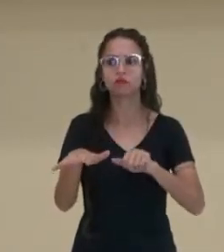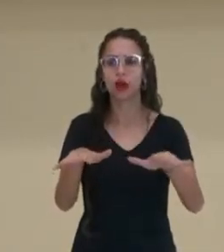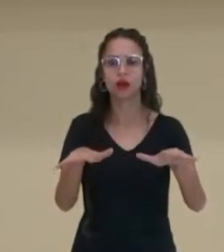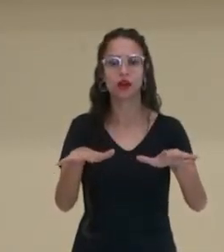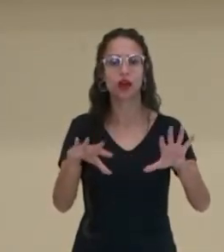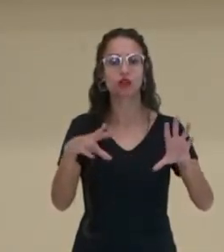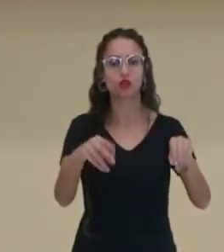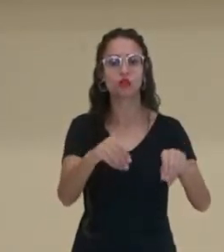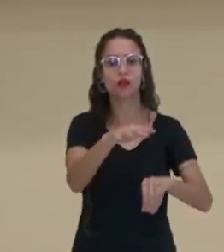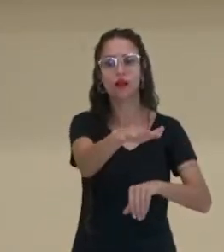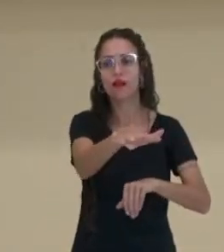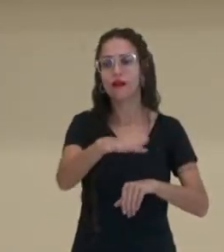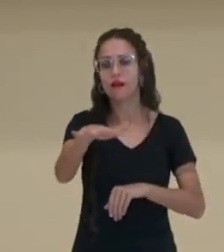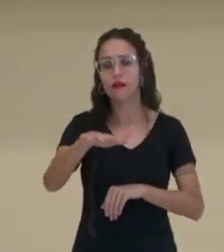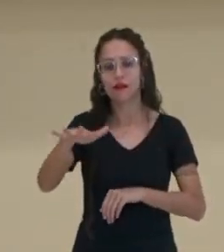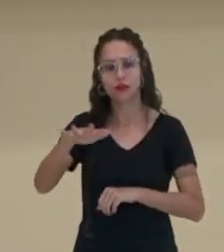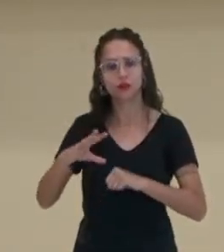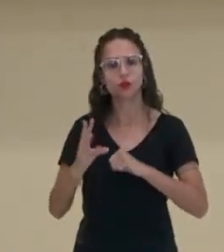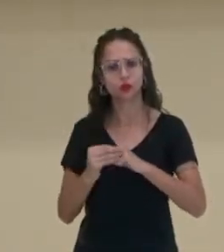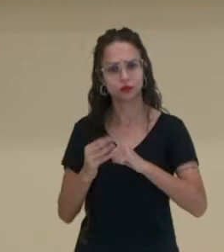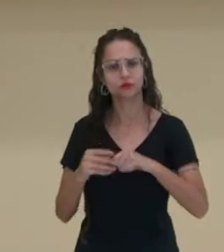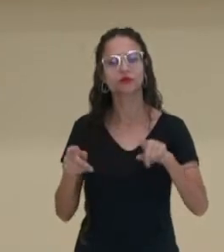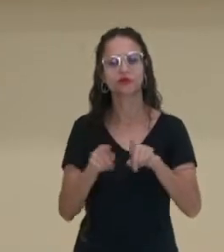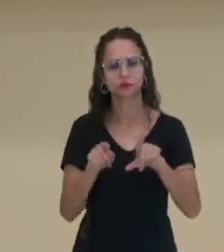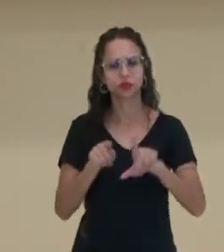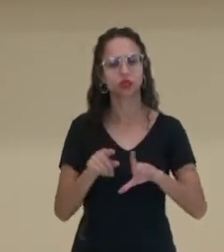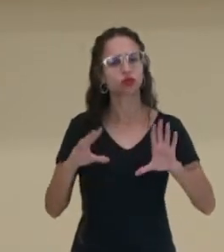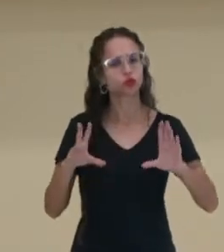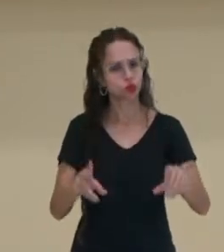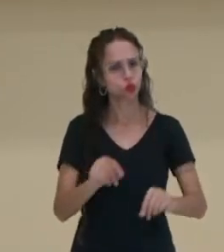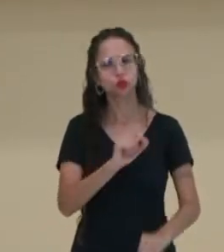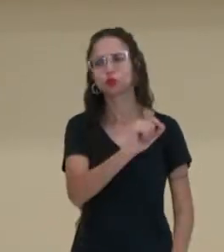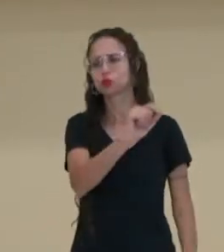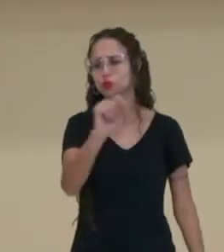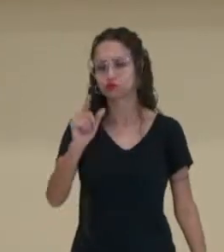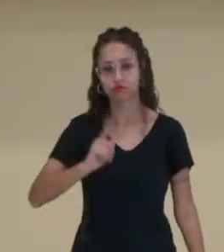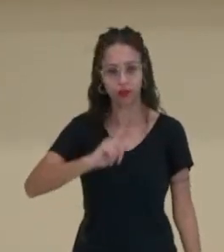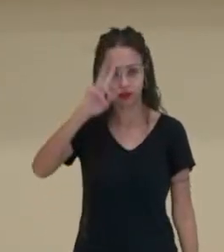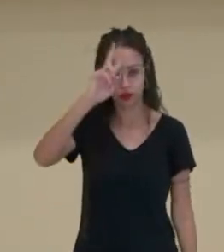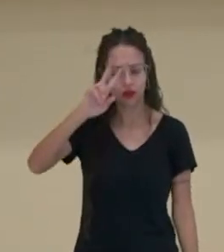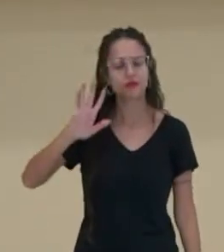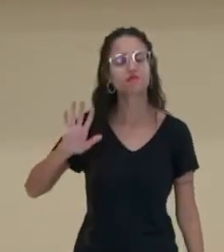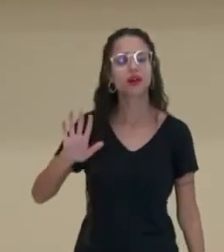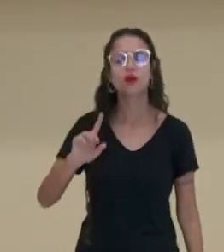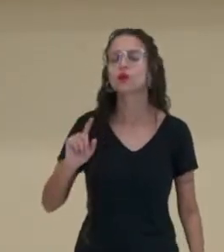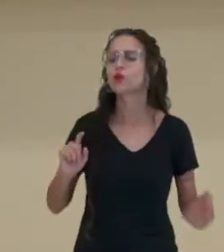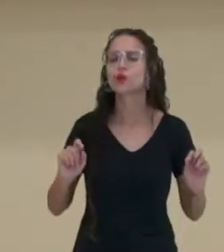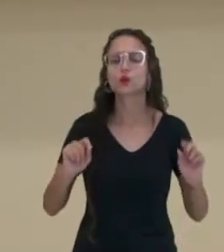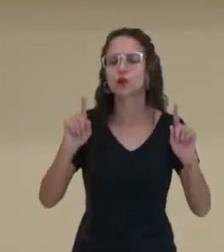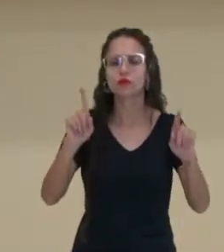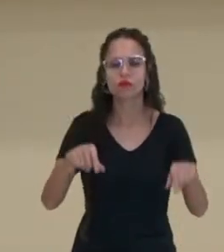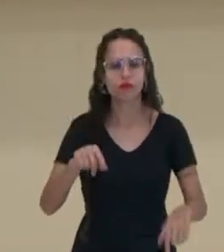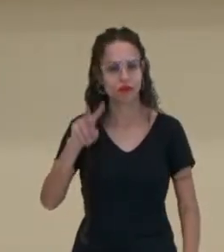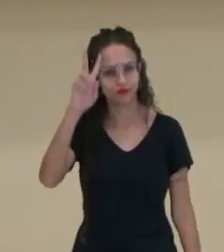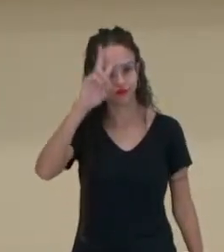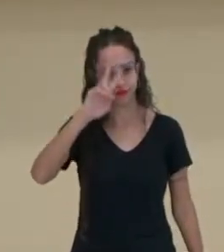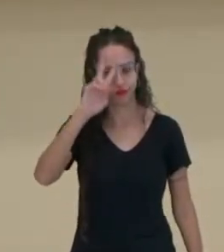do saber, como também em todos os lugares. Tudo tem história. Mas afinal, o que é essa história?